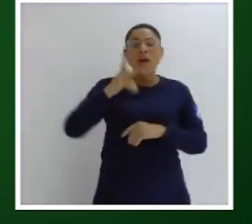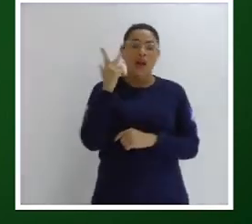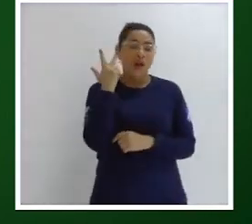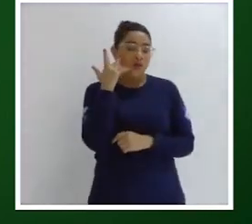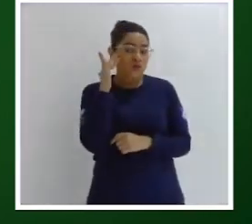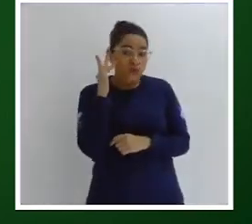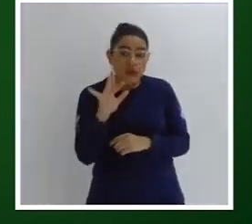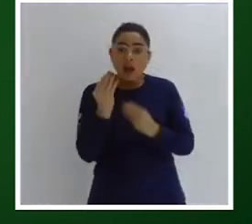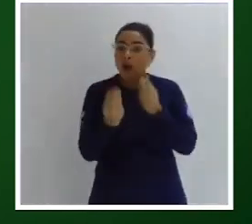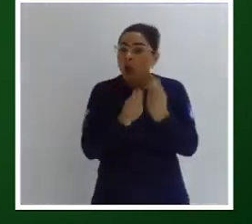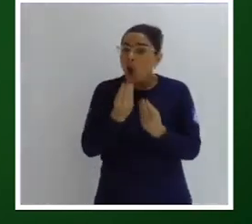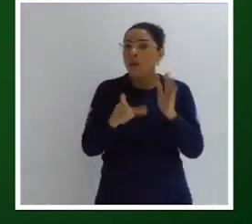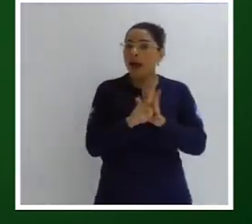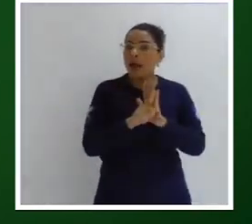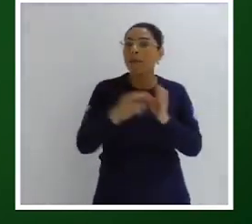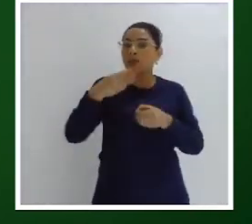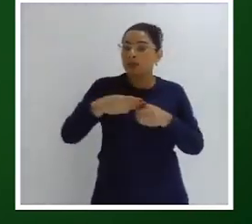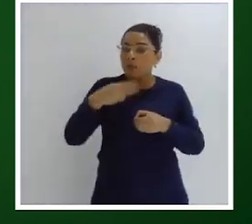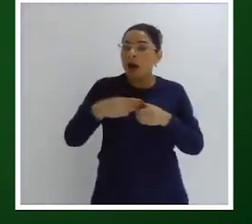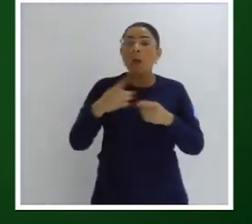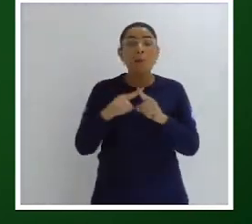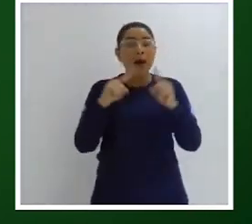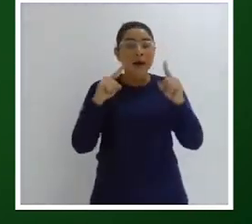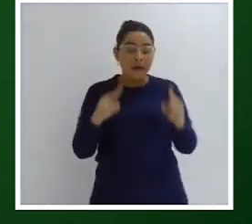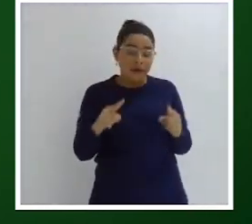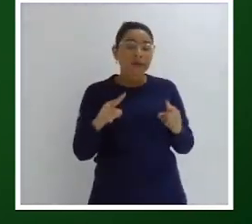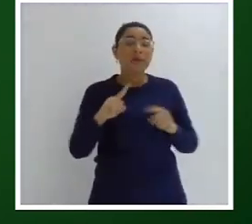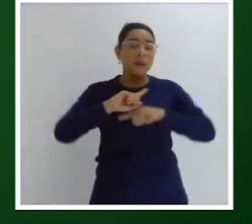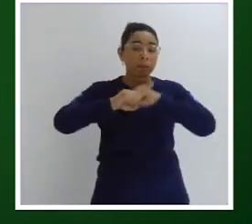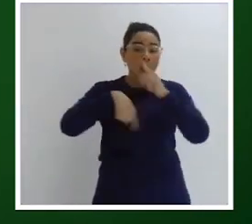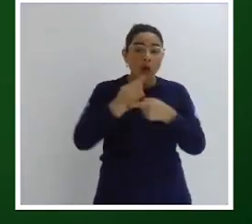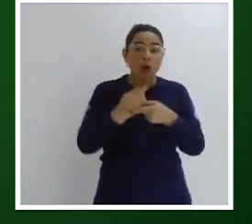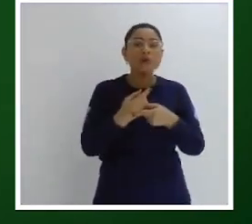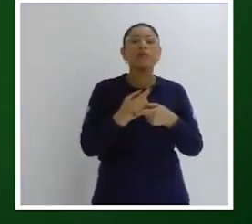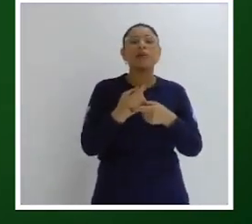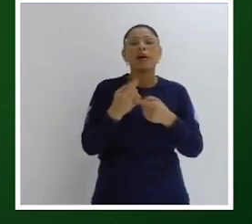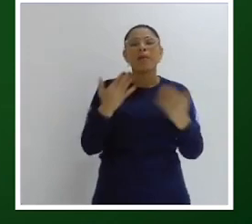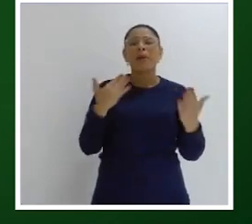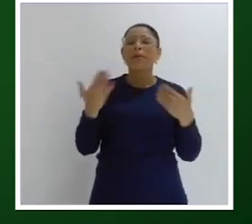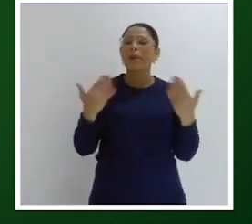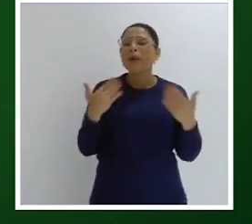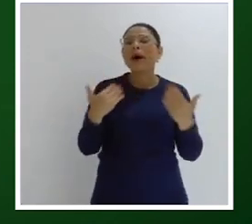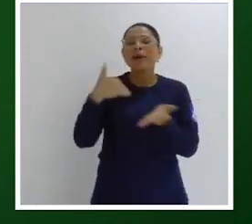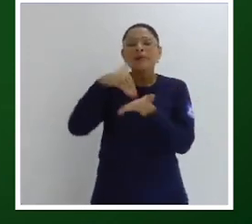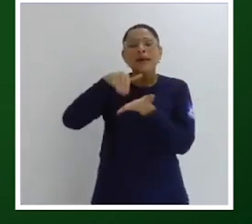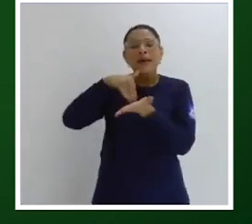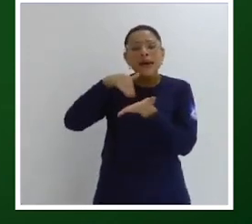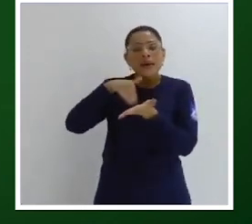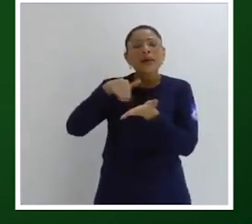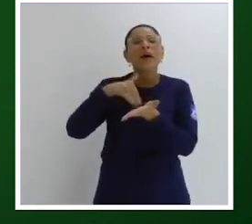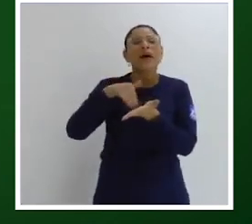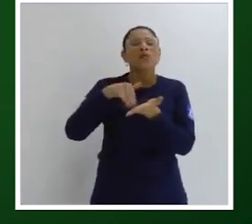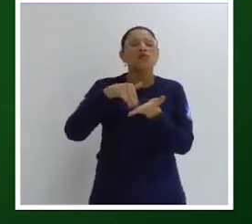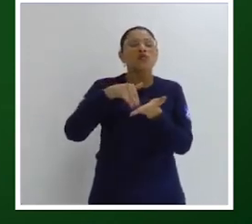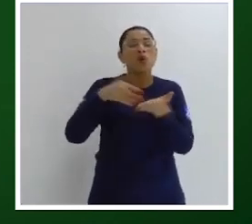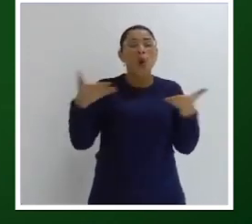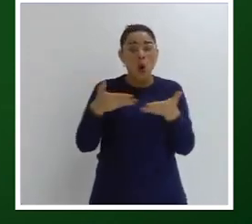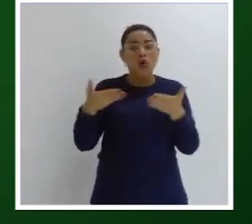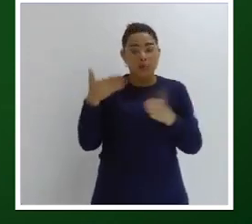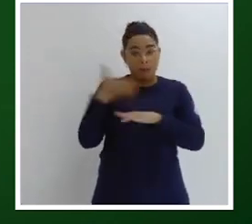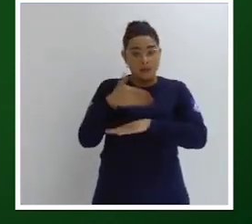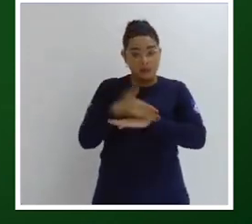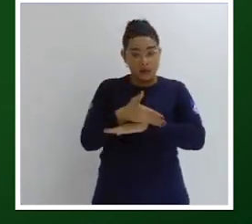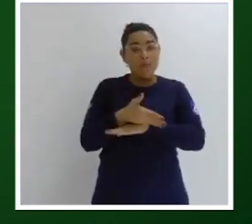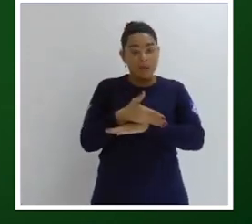a legislação Municipal talvez não sei né César a gente poderia devolver fazer um bate-bola para o secretários adjuntos que a questão mas